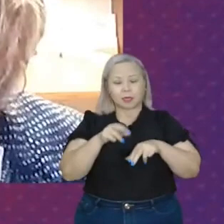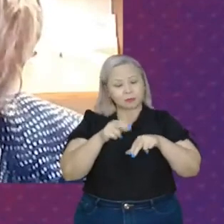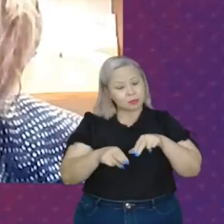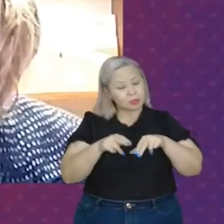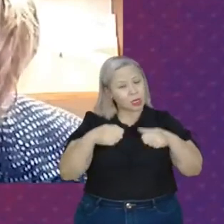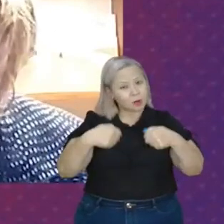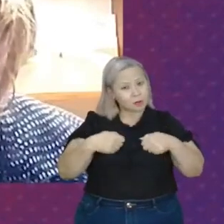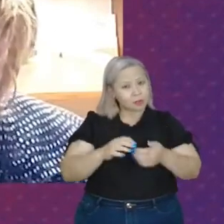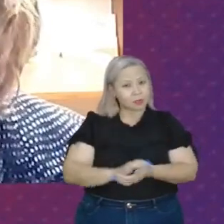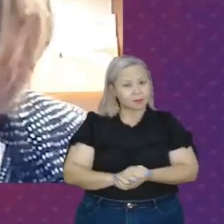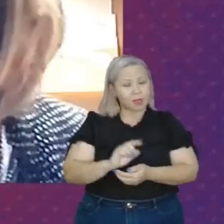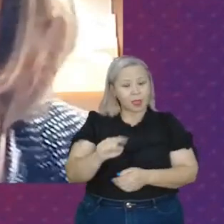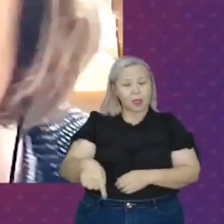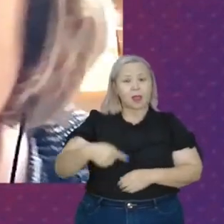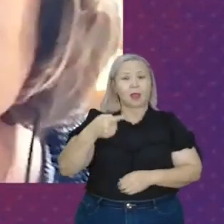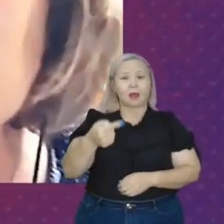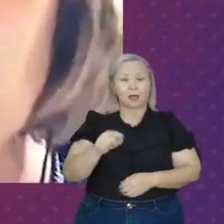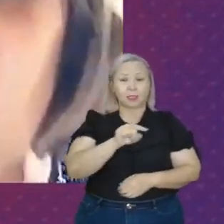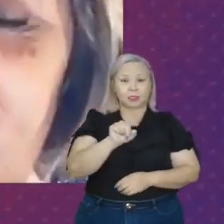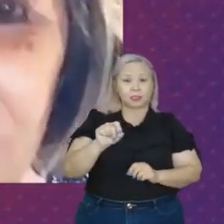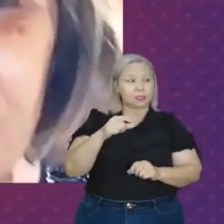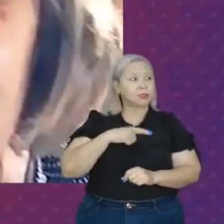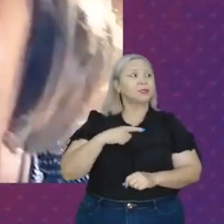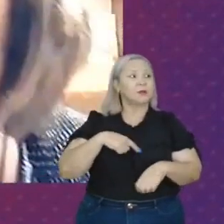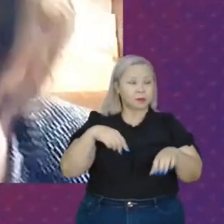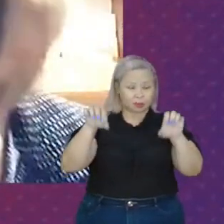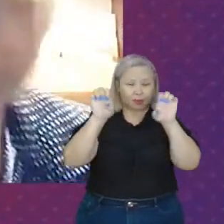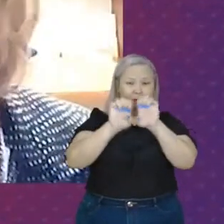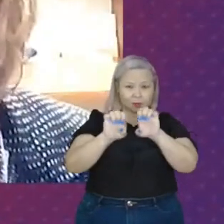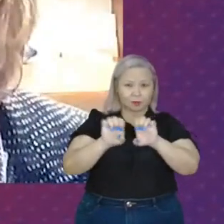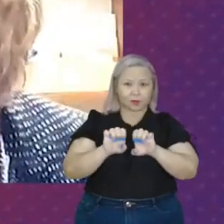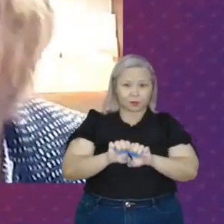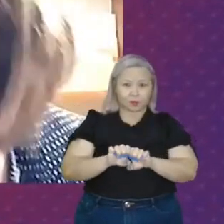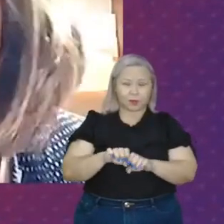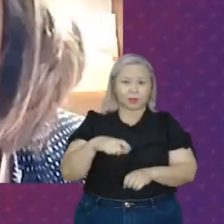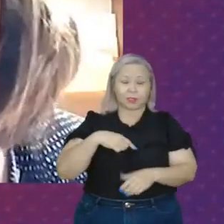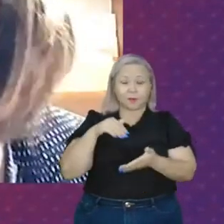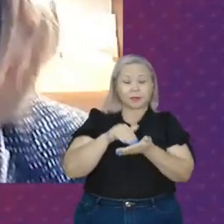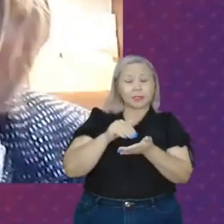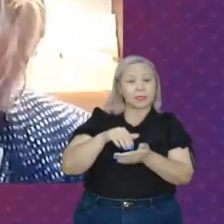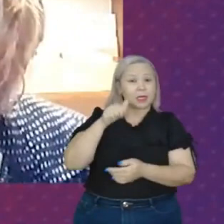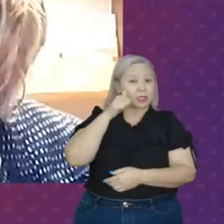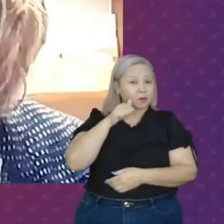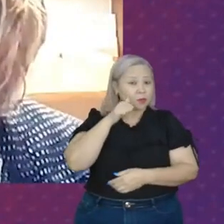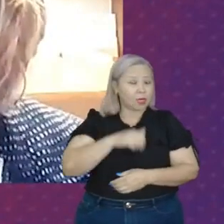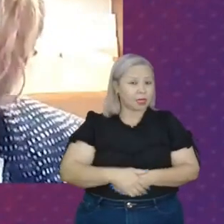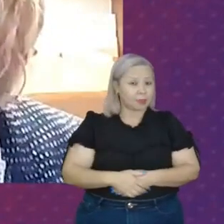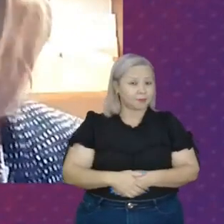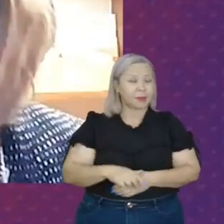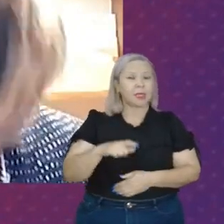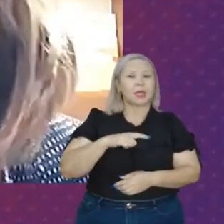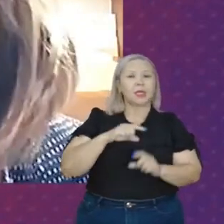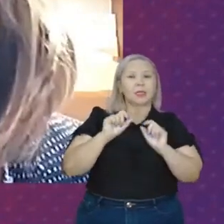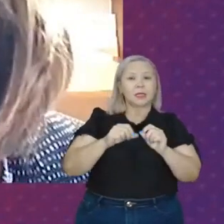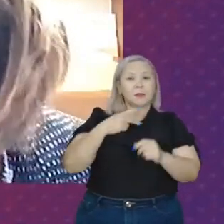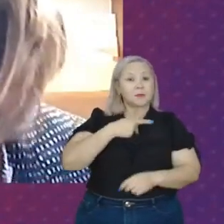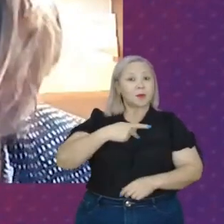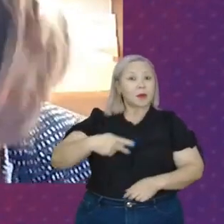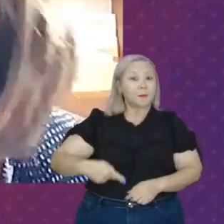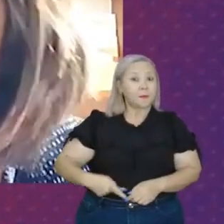gênero, mas, para além disso, nós temos as nossas estruturas, nós temos a Secretaria de Mulheres, nós temos uma